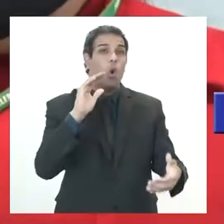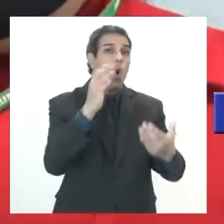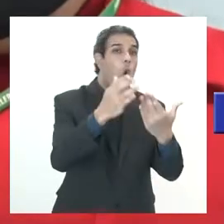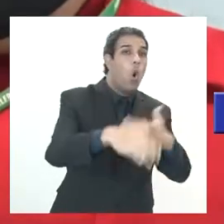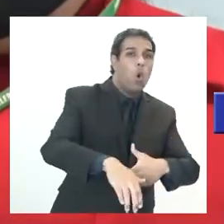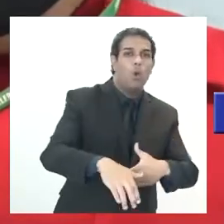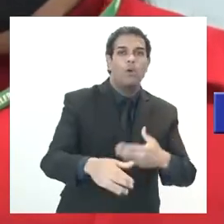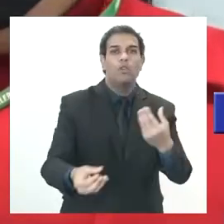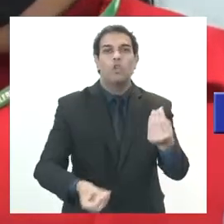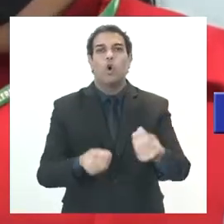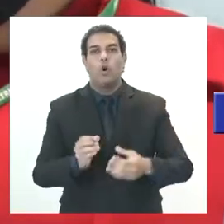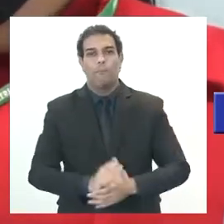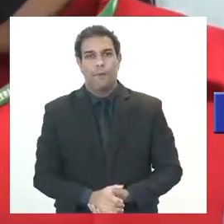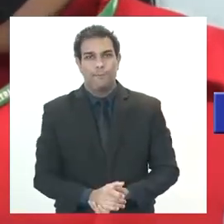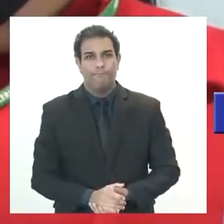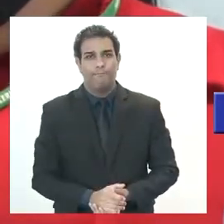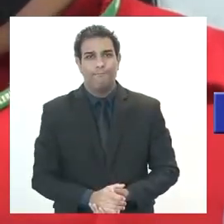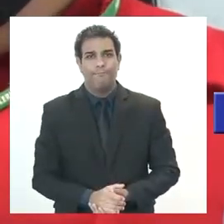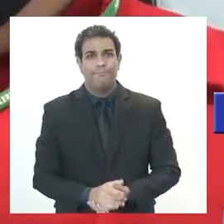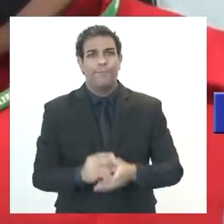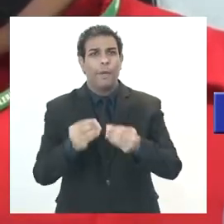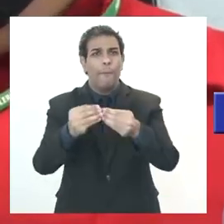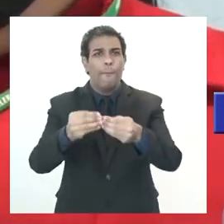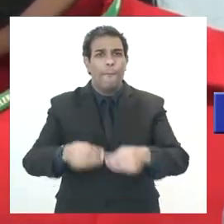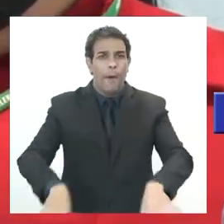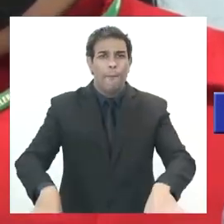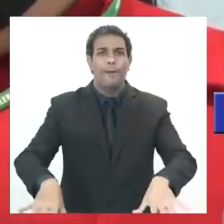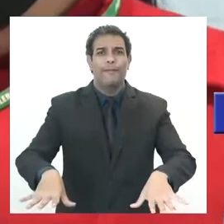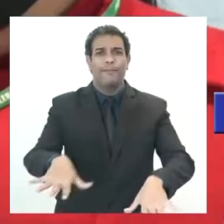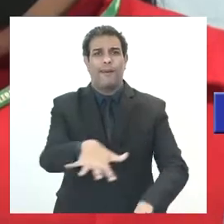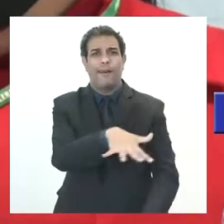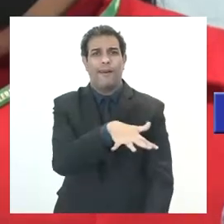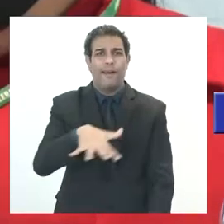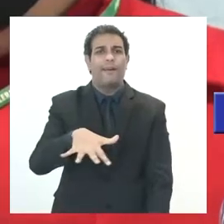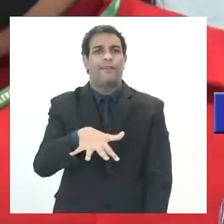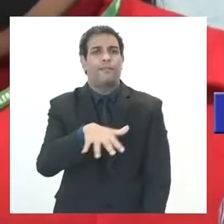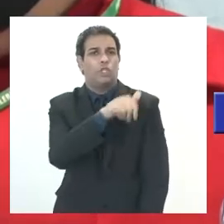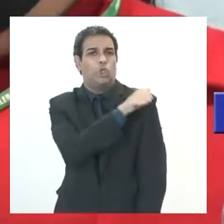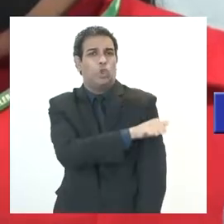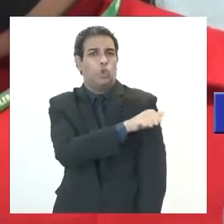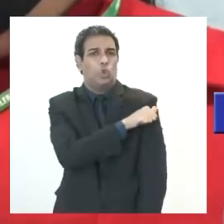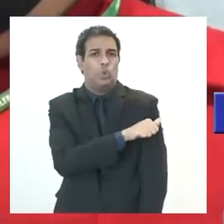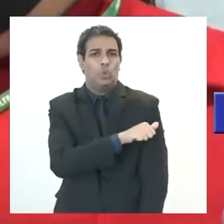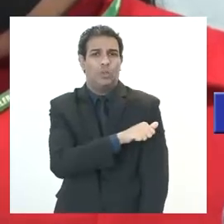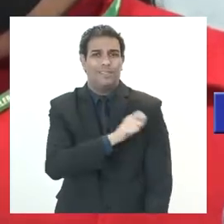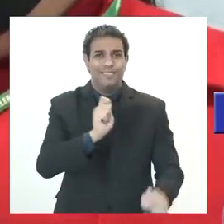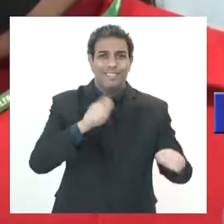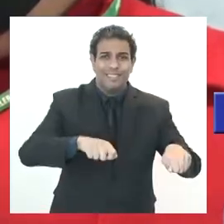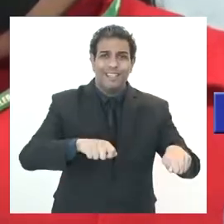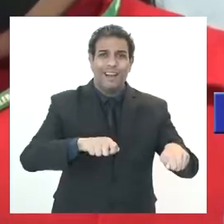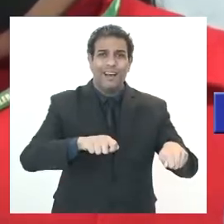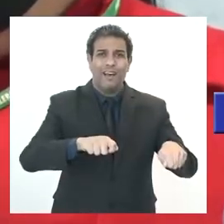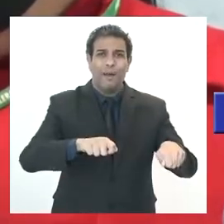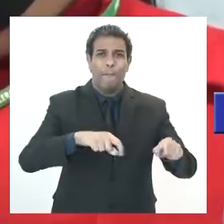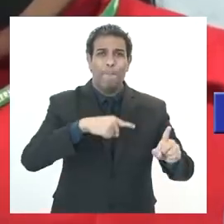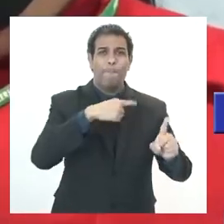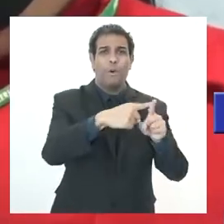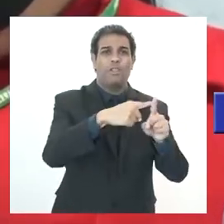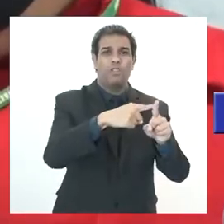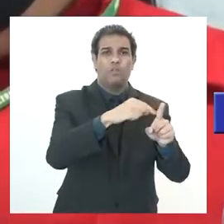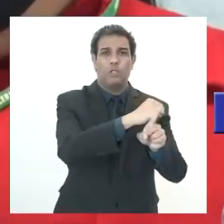precarização do estado empobrecimento dos Servidores não significa nenhum ganho para a sociedade